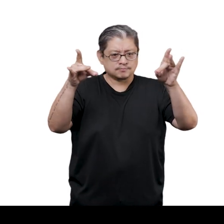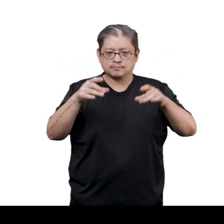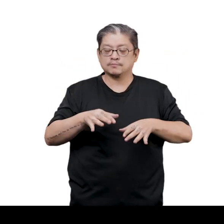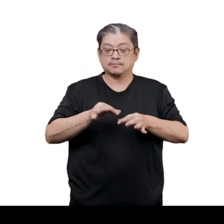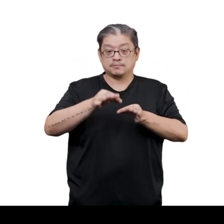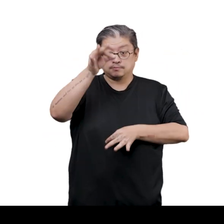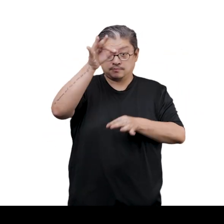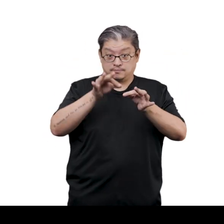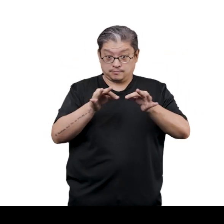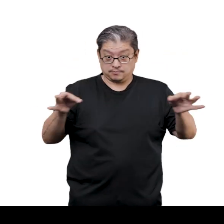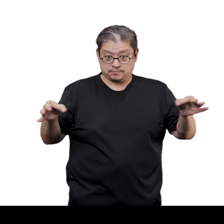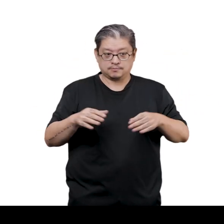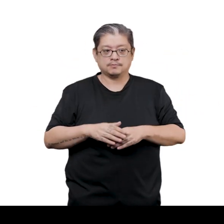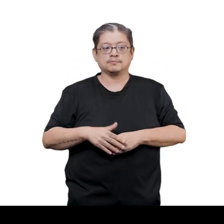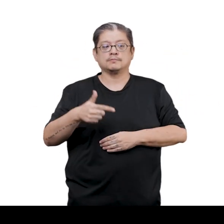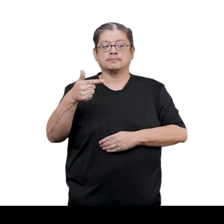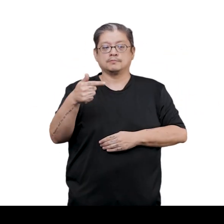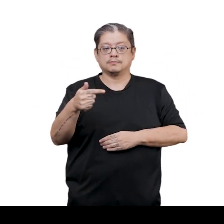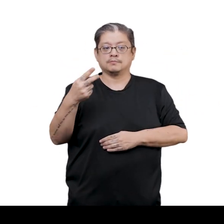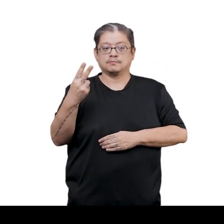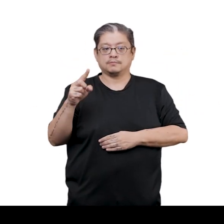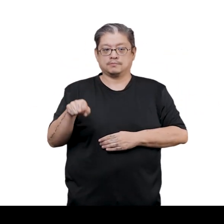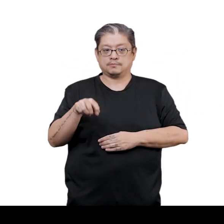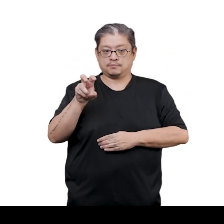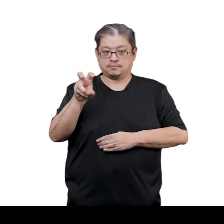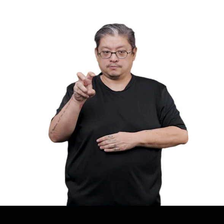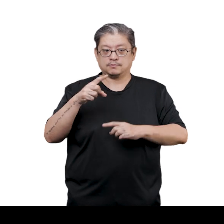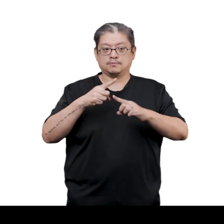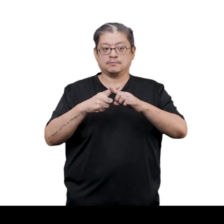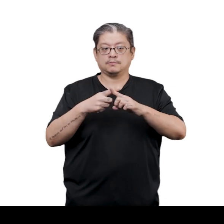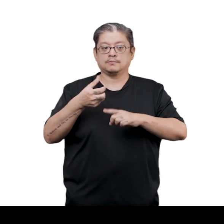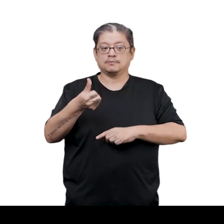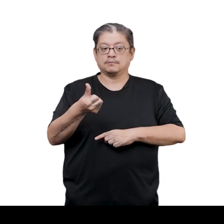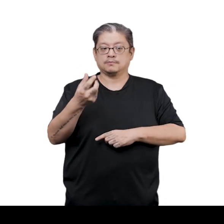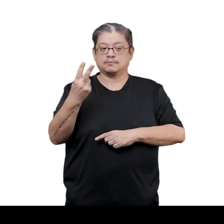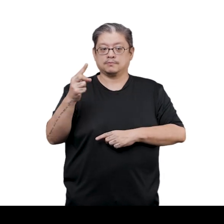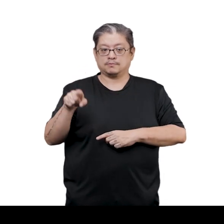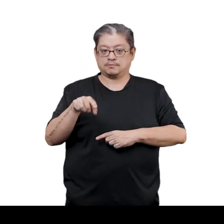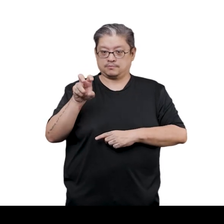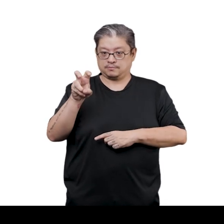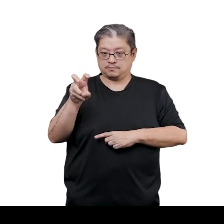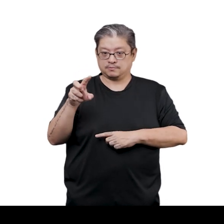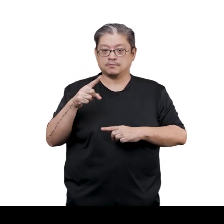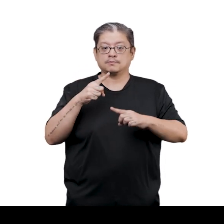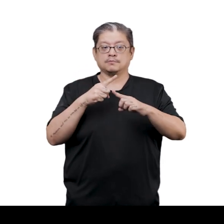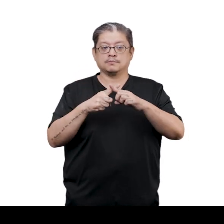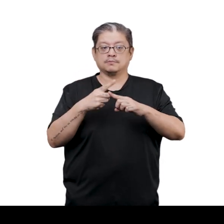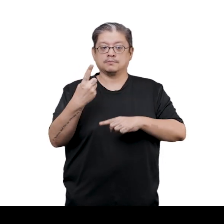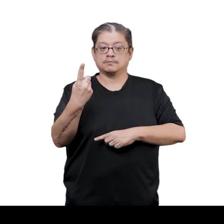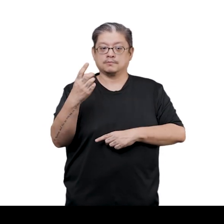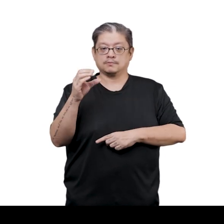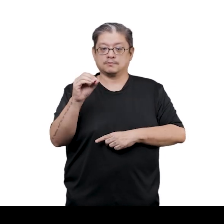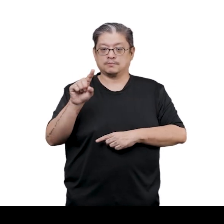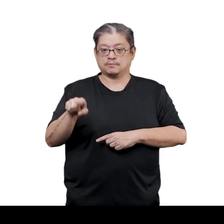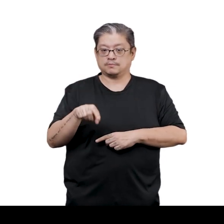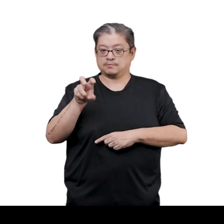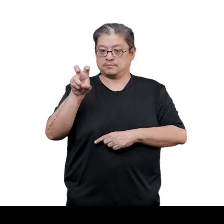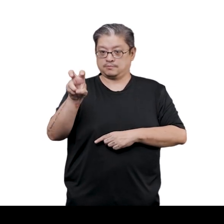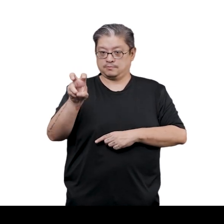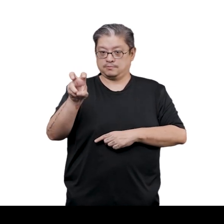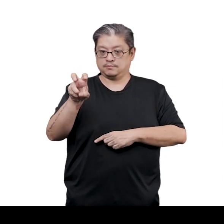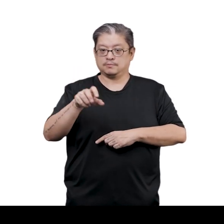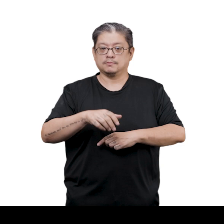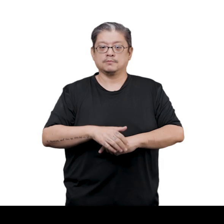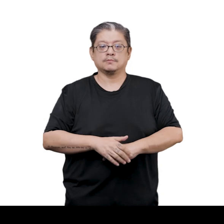mede aproximadamente 72,5 centímetros de altura por 62,5 de largura e